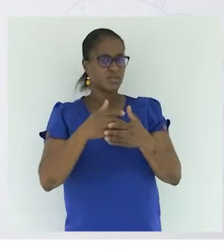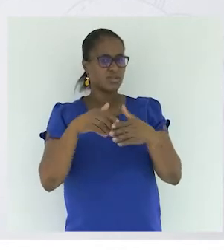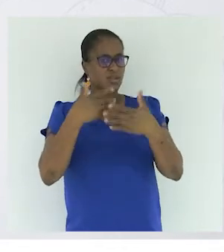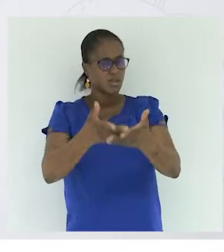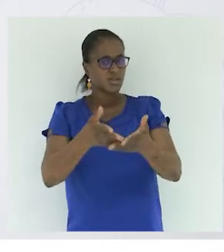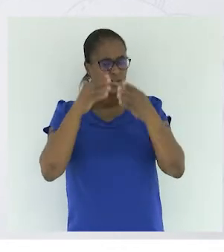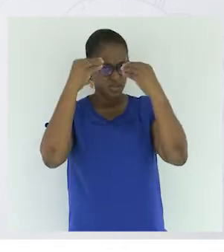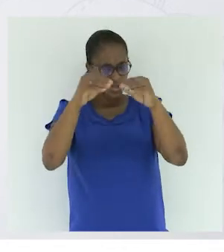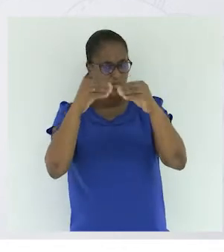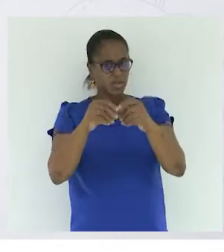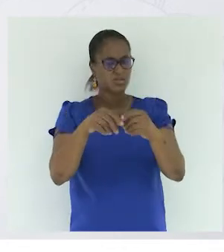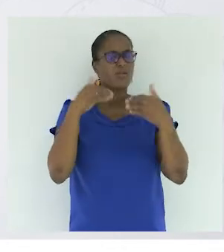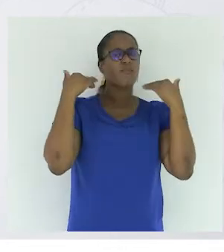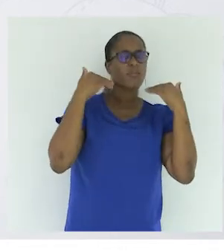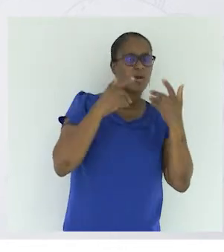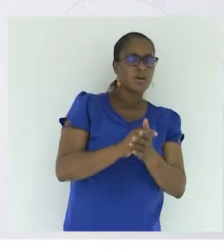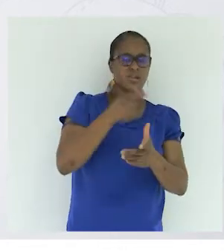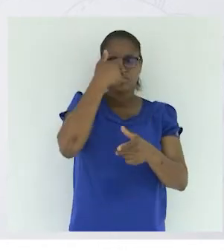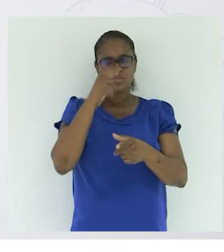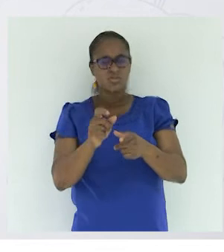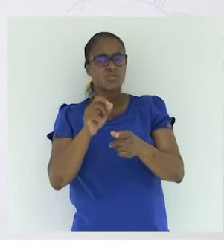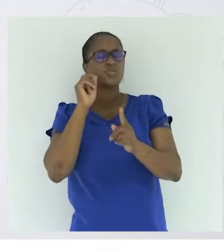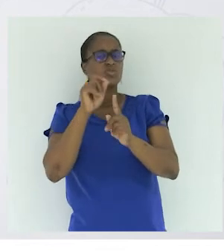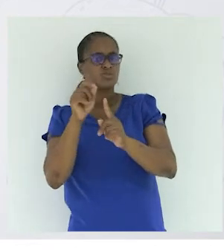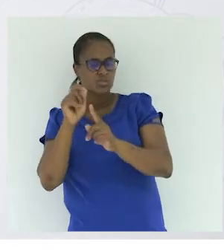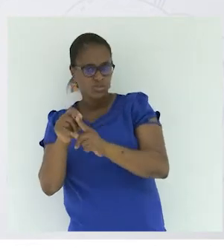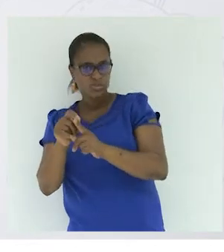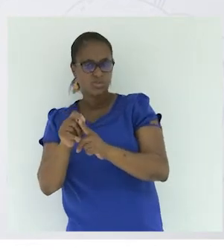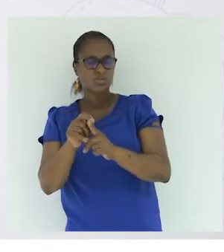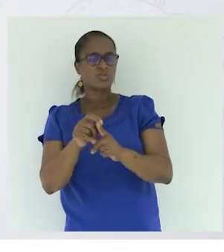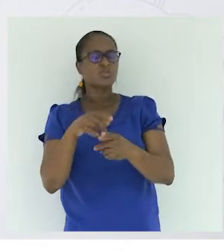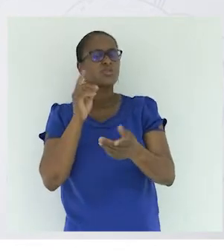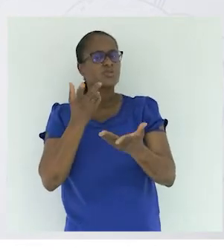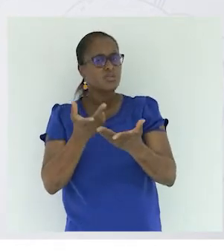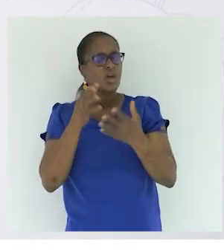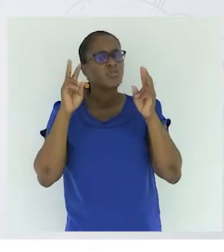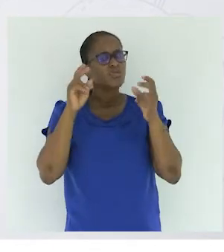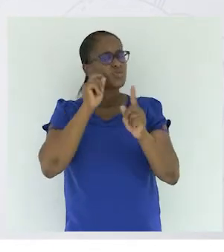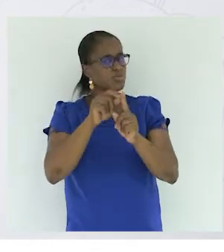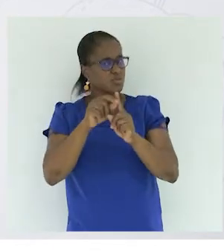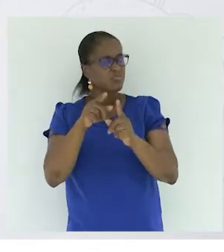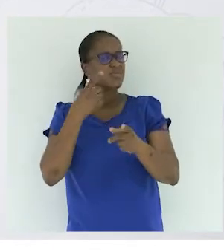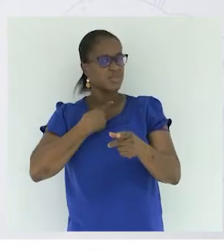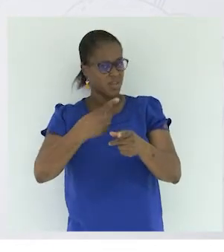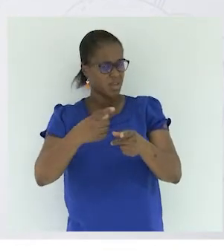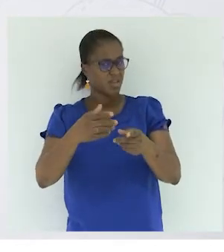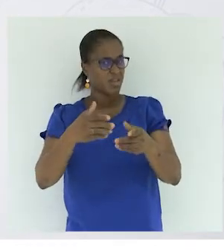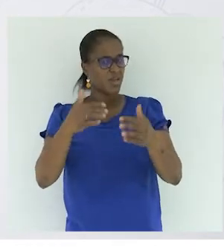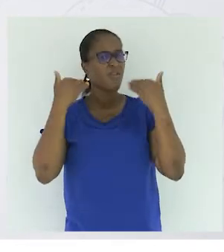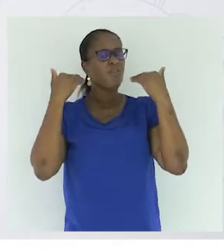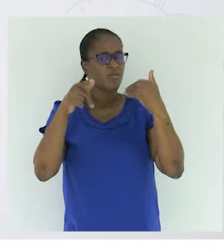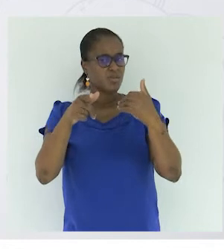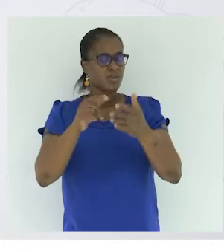Informar o leitor sobre um assunto específico. Será que o texto que nós lemos informa o leitor?